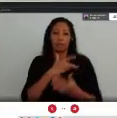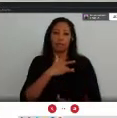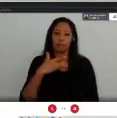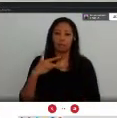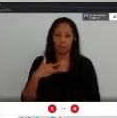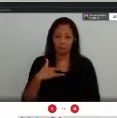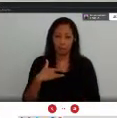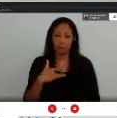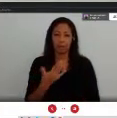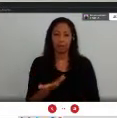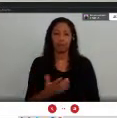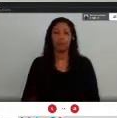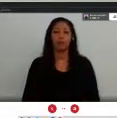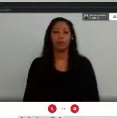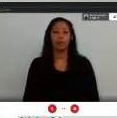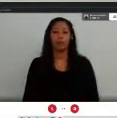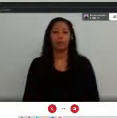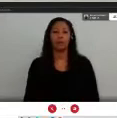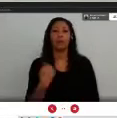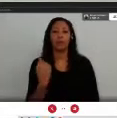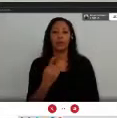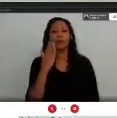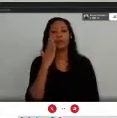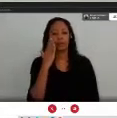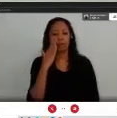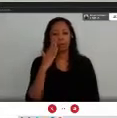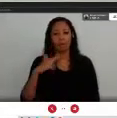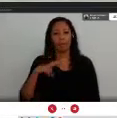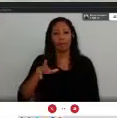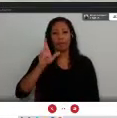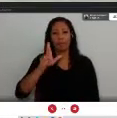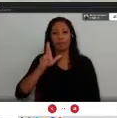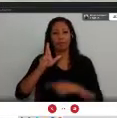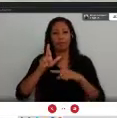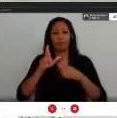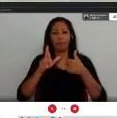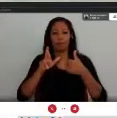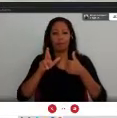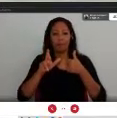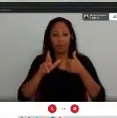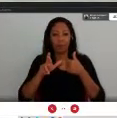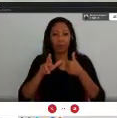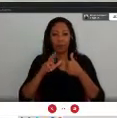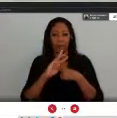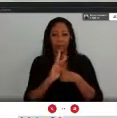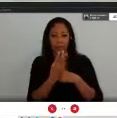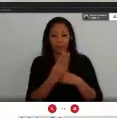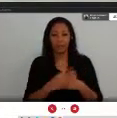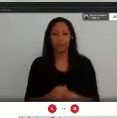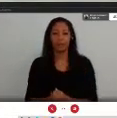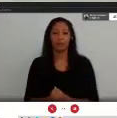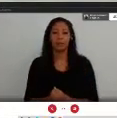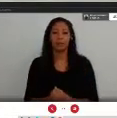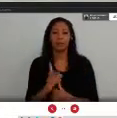Parnamirim, vereador. Então estamos sendo bem representados e sempre que está sendo